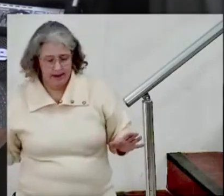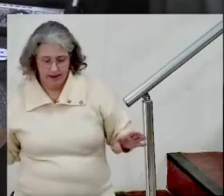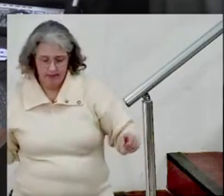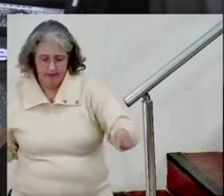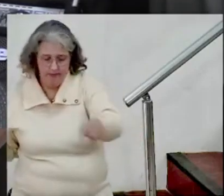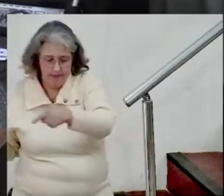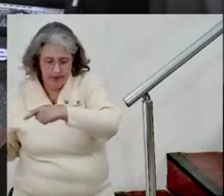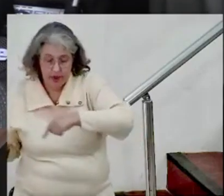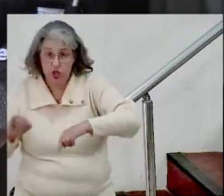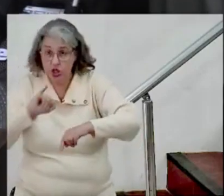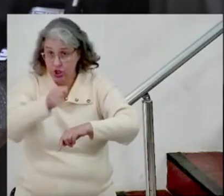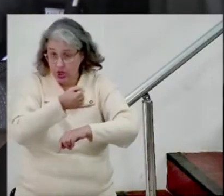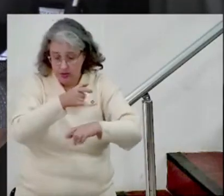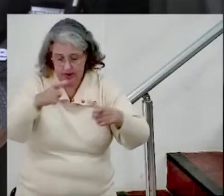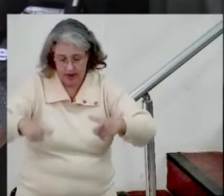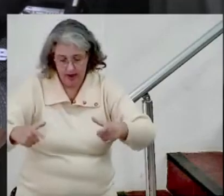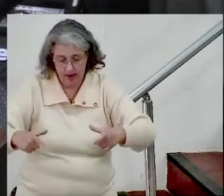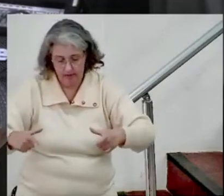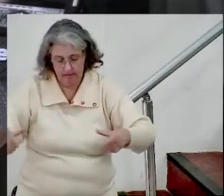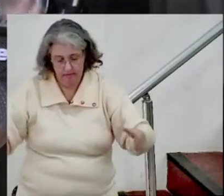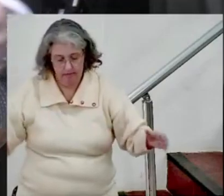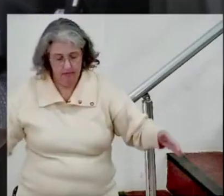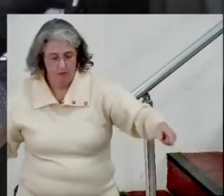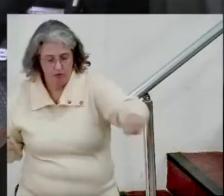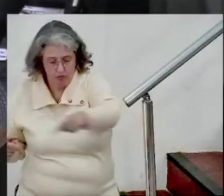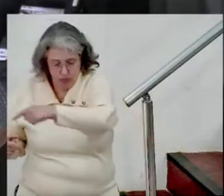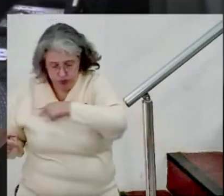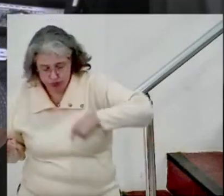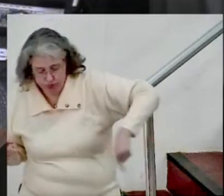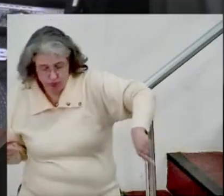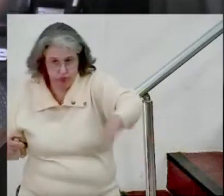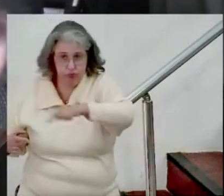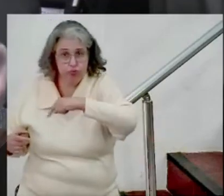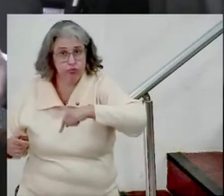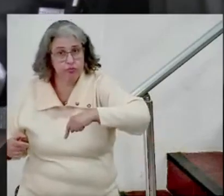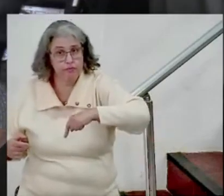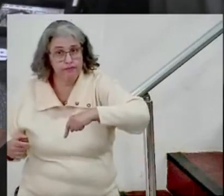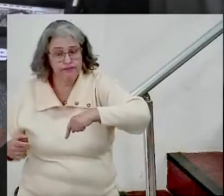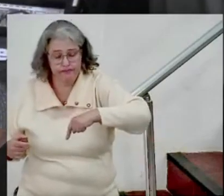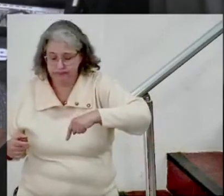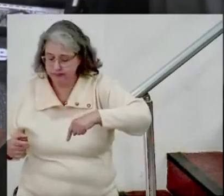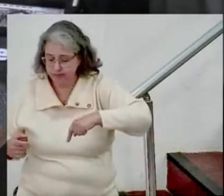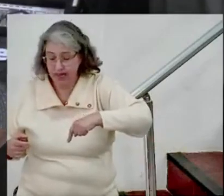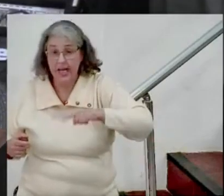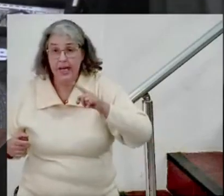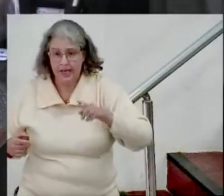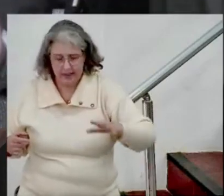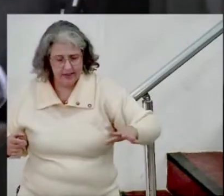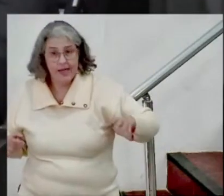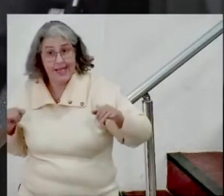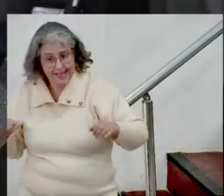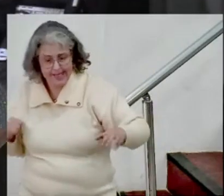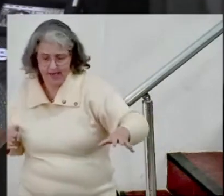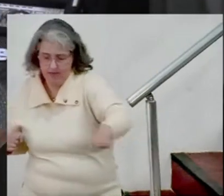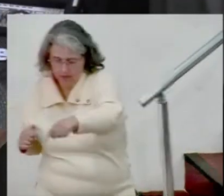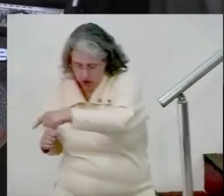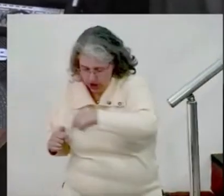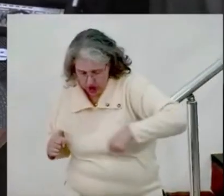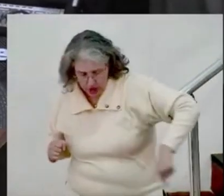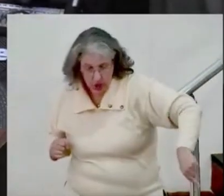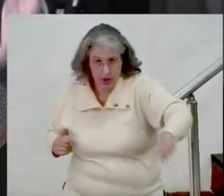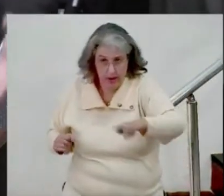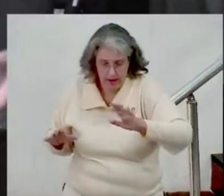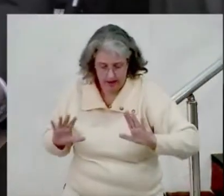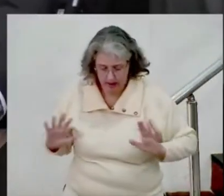sítio, não entra água, não entra comida, não chegam mais soldados, não entram mais pontas de flecha, não entram